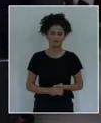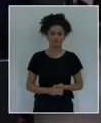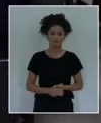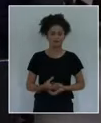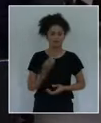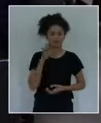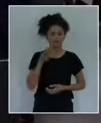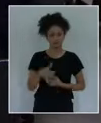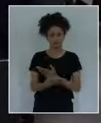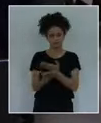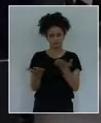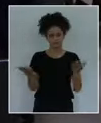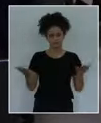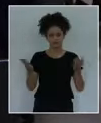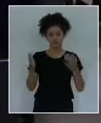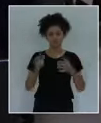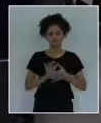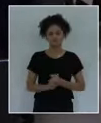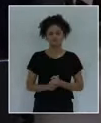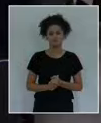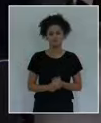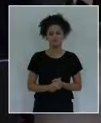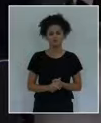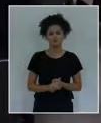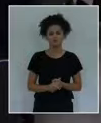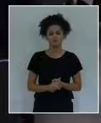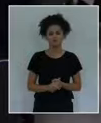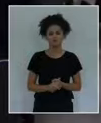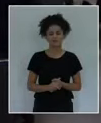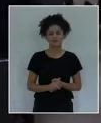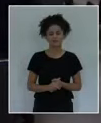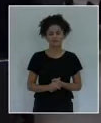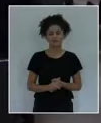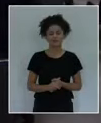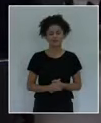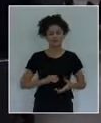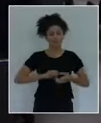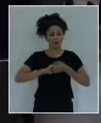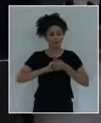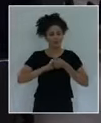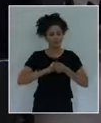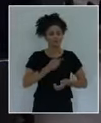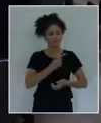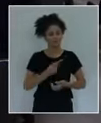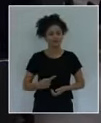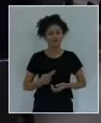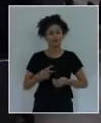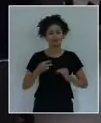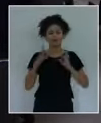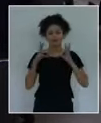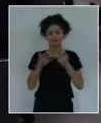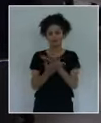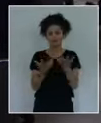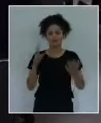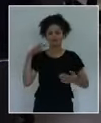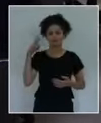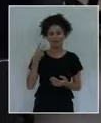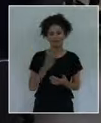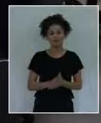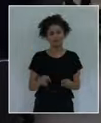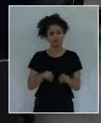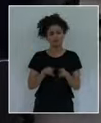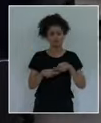Boa tarde a todos. Em nome da presidente Aninha, eu cumprimento a todos os vereadores dessa casa, aos funcionários também